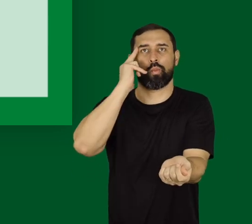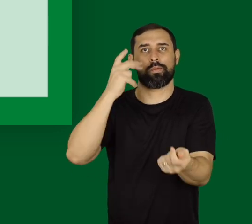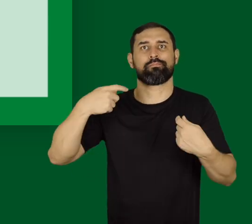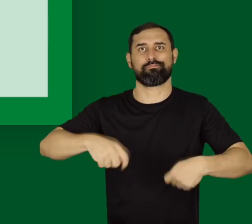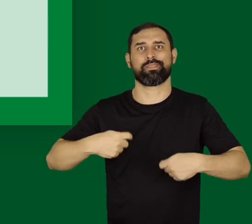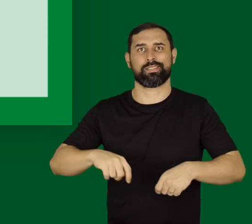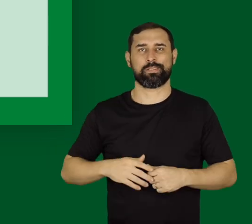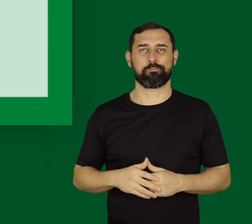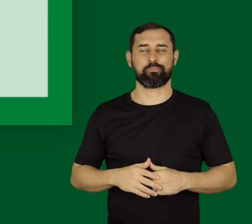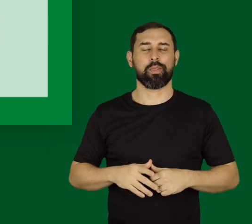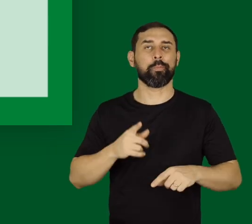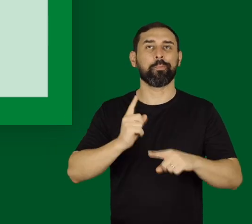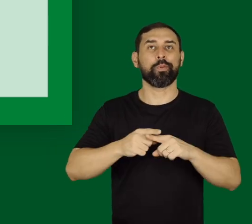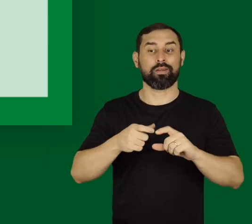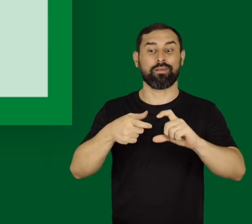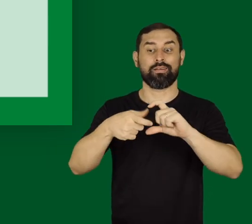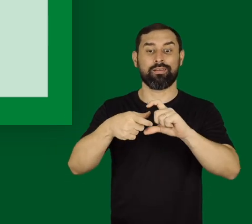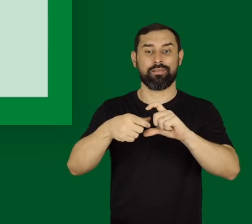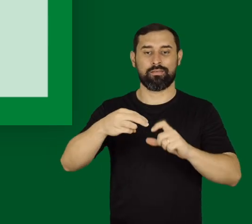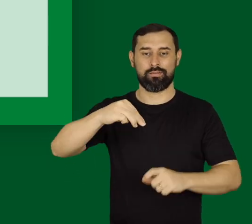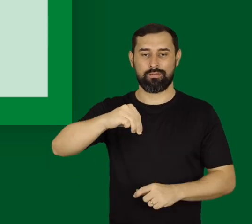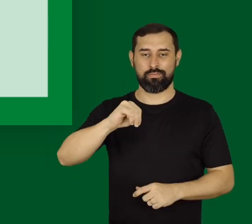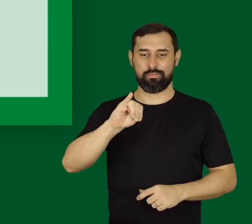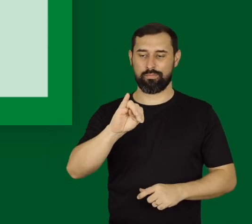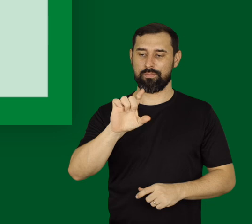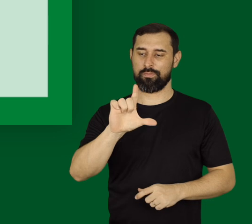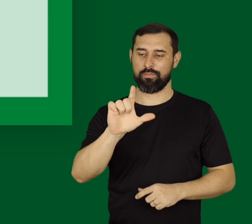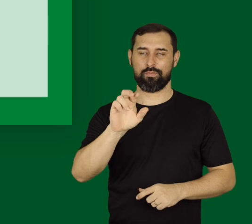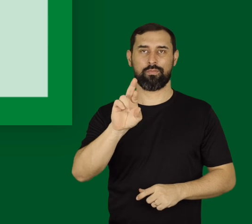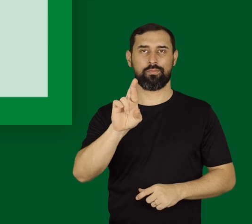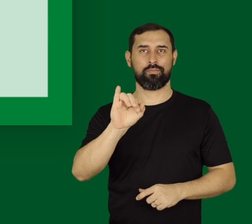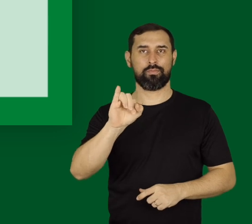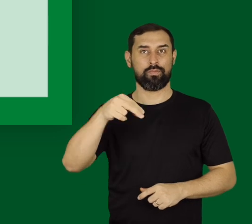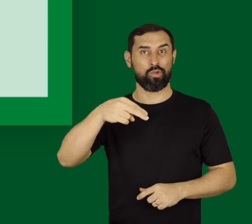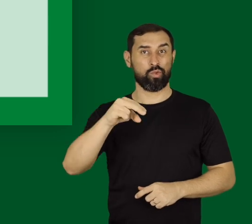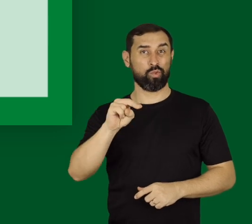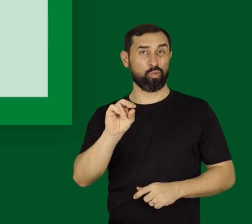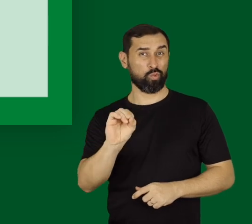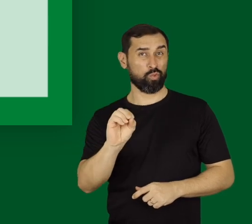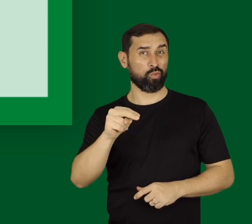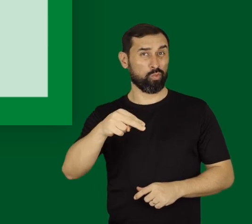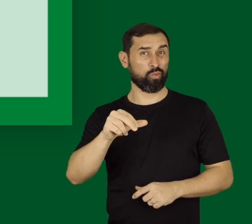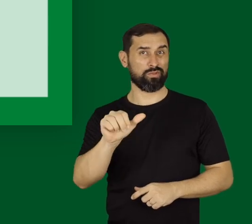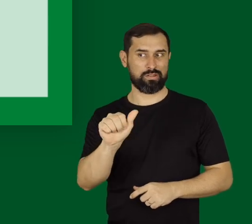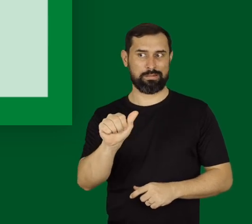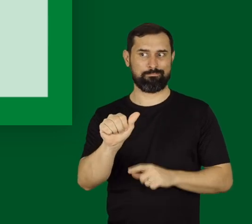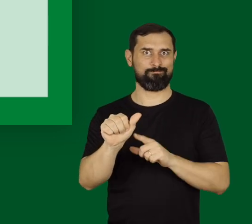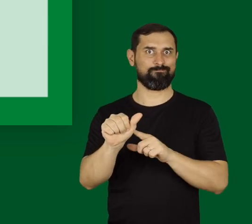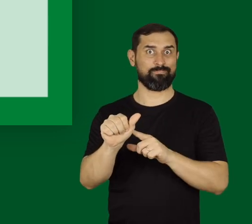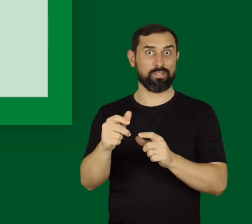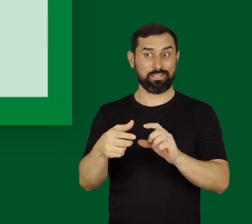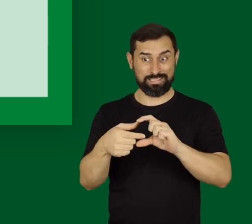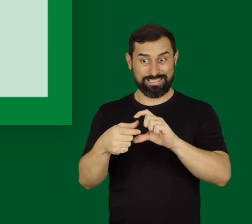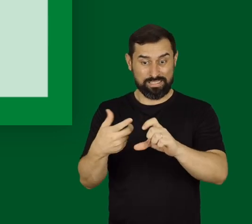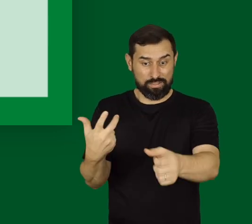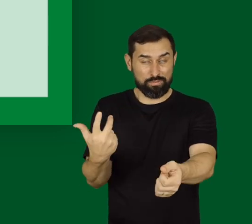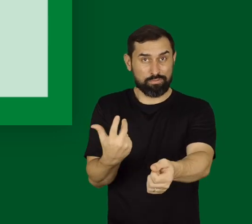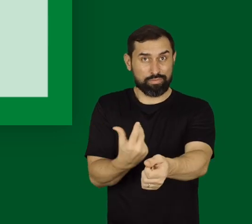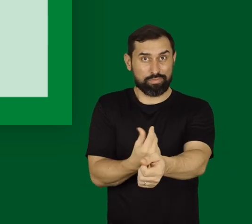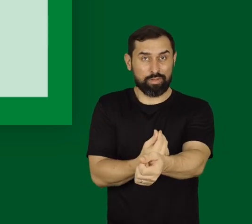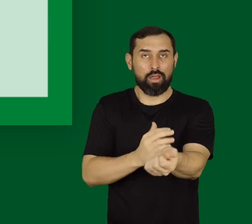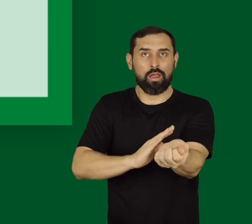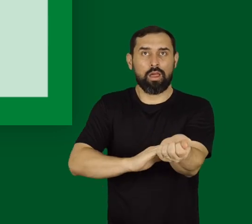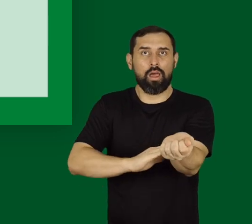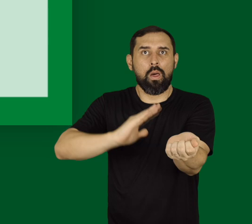É porque a droga de escolha é a milrinona. E a milrinona, ela tem um efeito de reduzir